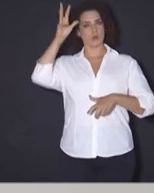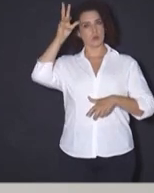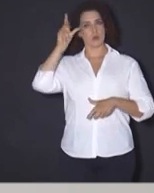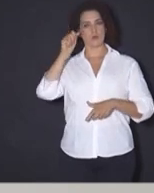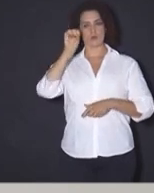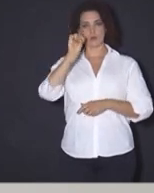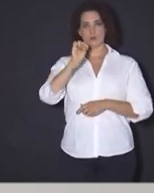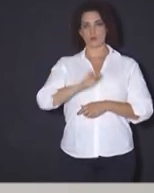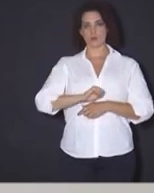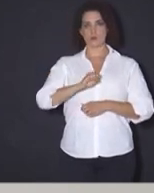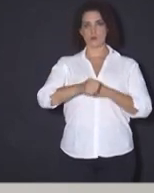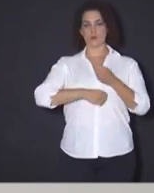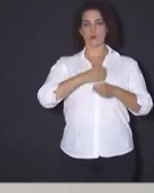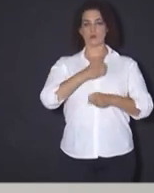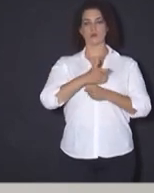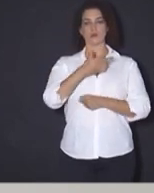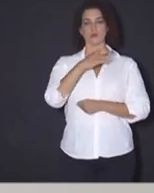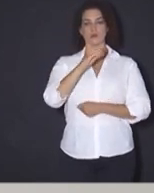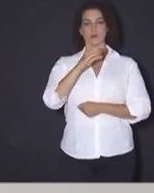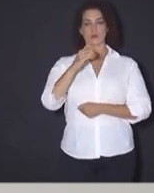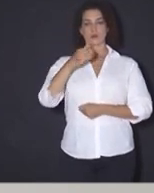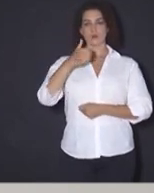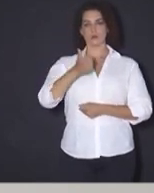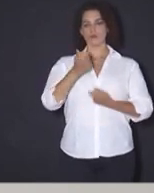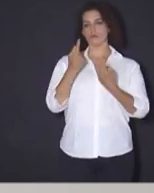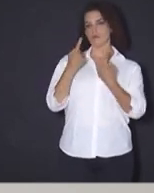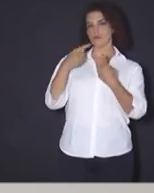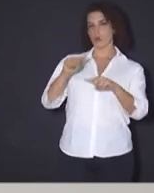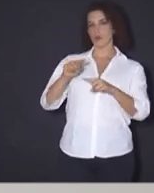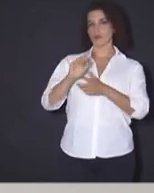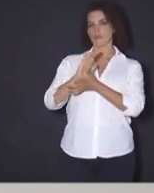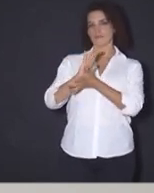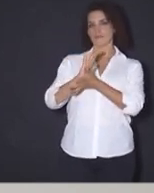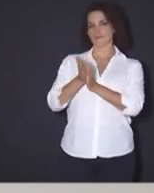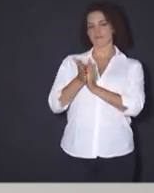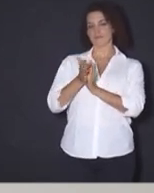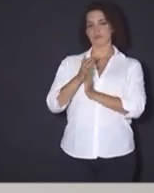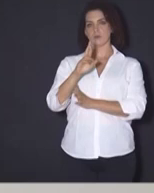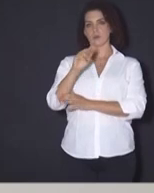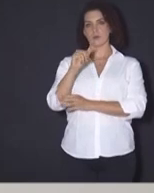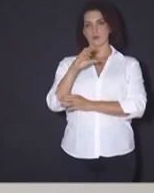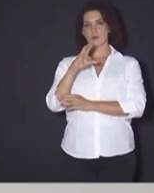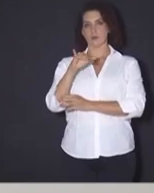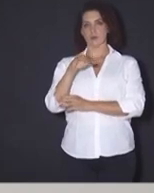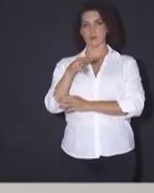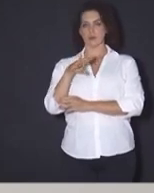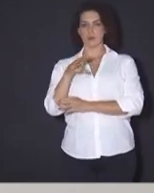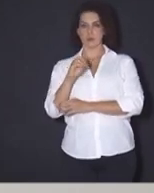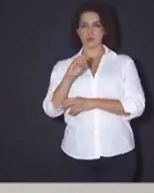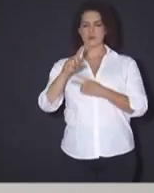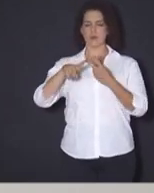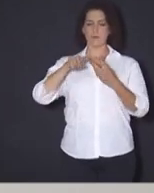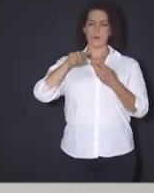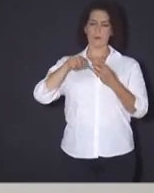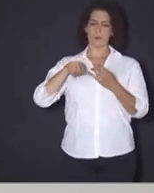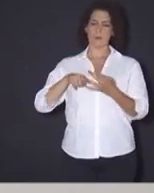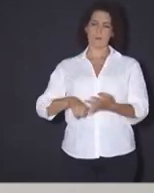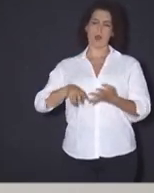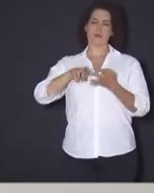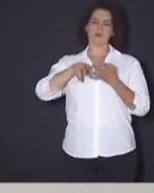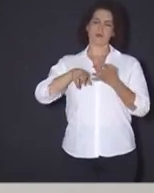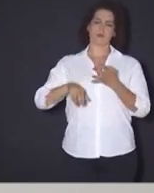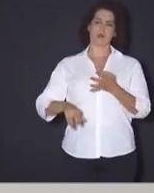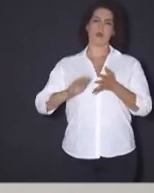2001 um controle achismo a discriminação a xenofobia entre o leão ante r